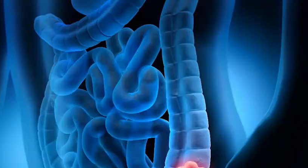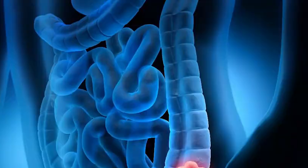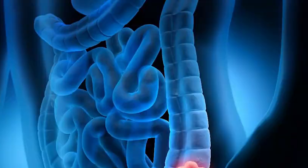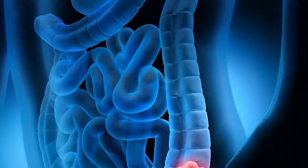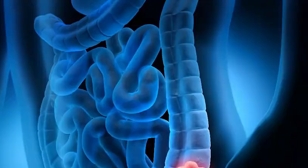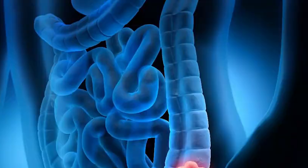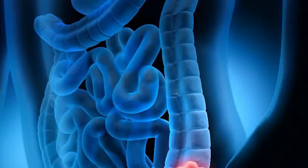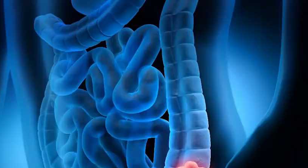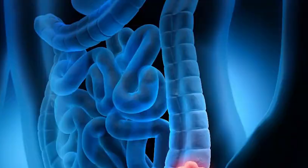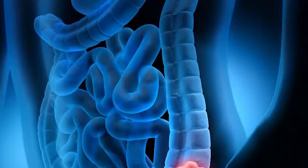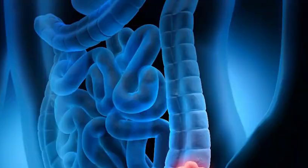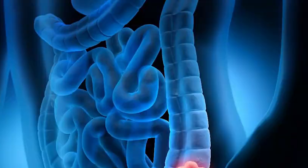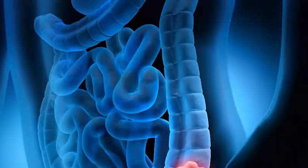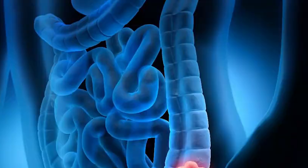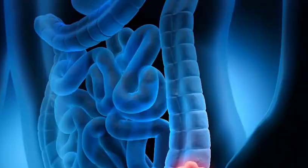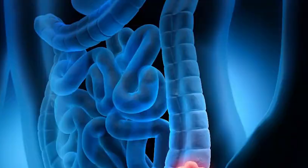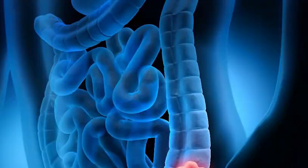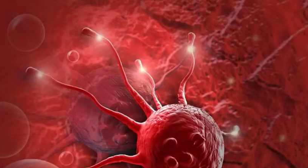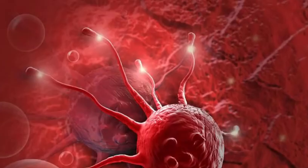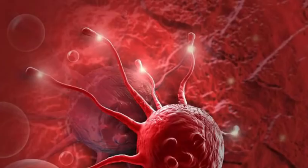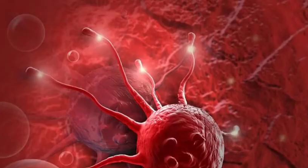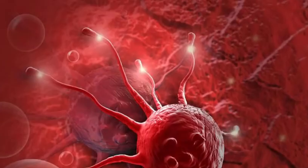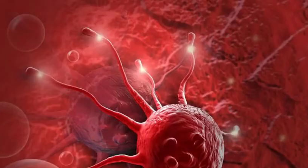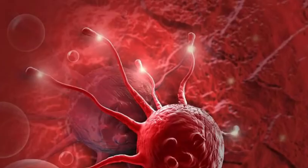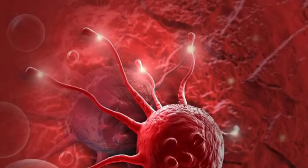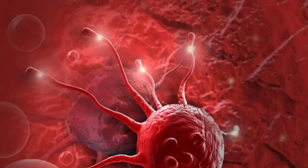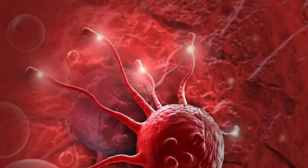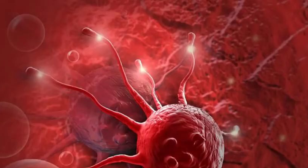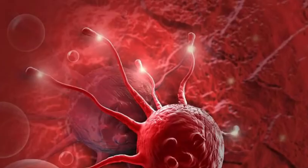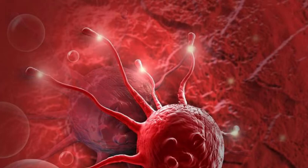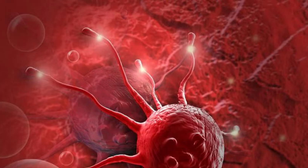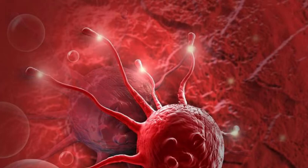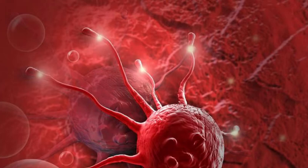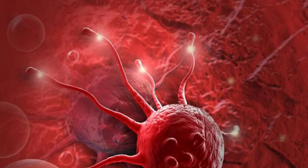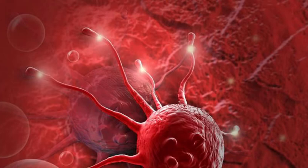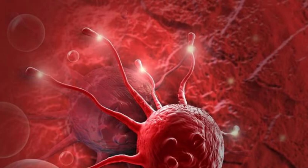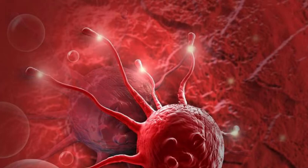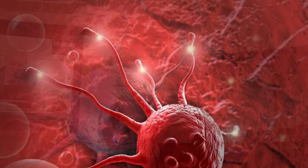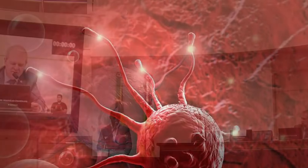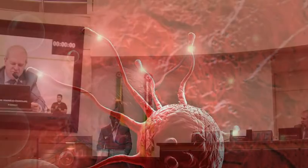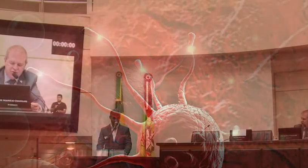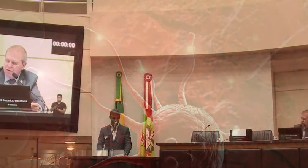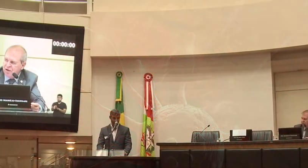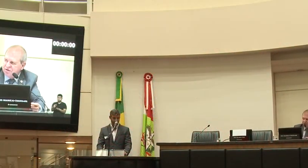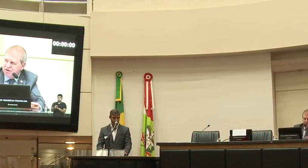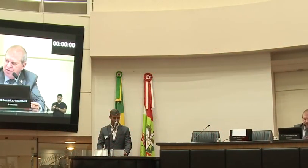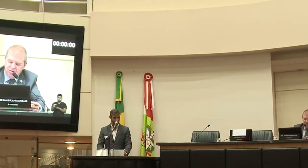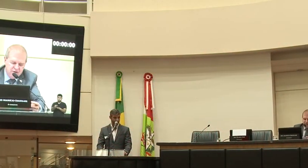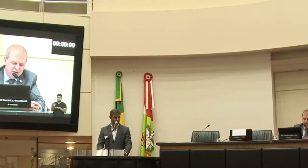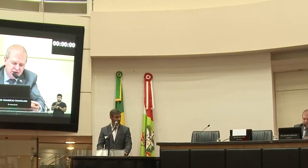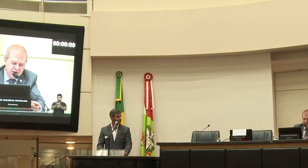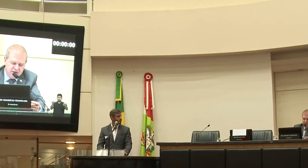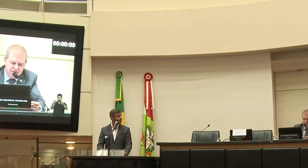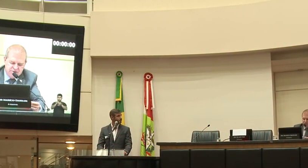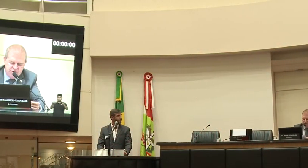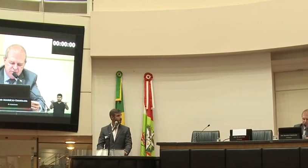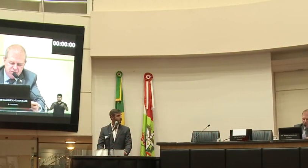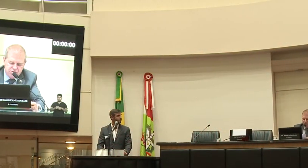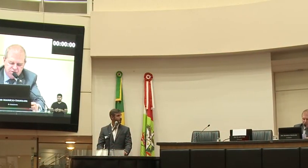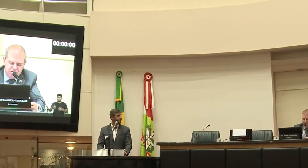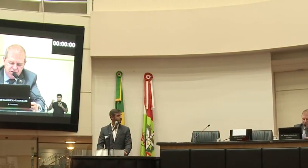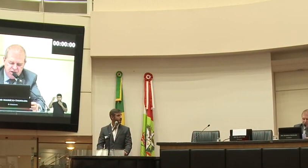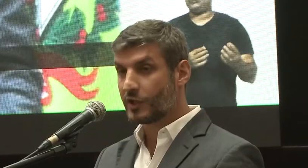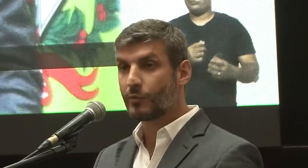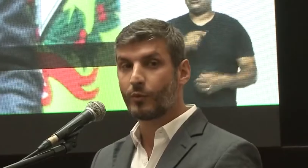podem detectar pólipos benignos no intestino antes que se transformem em tumor maligno o mede Oi e o